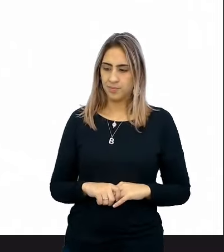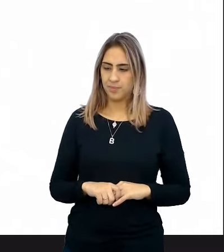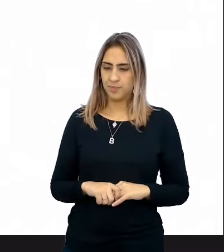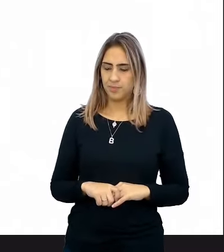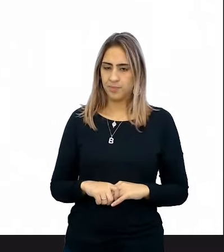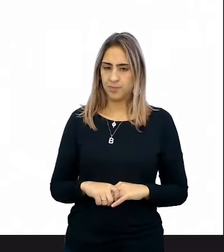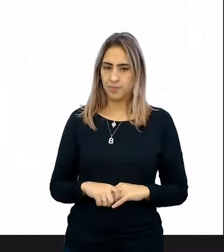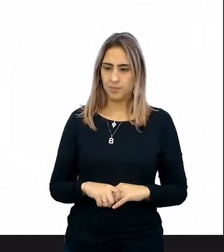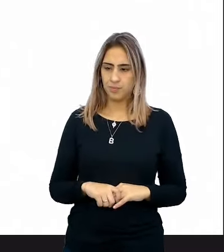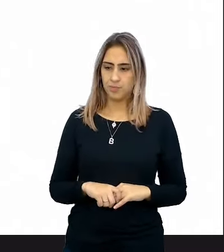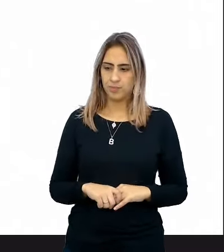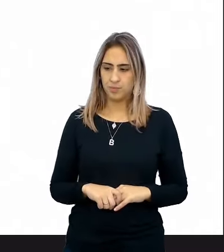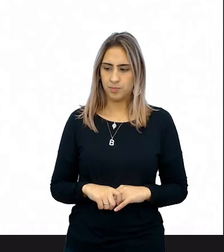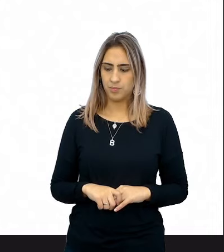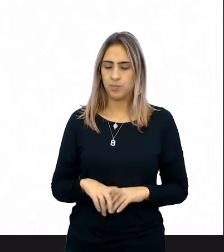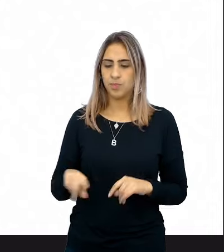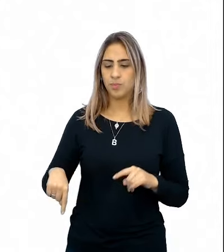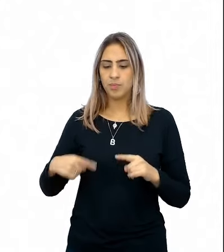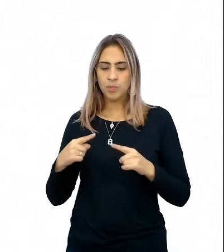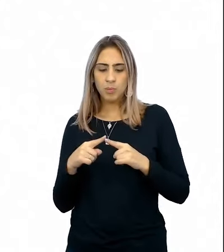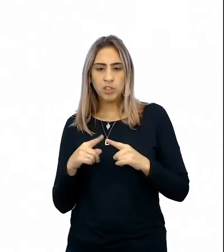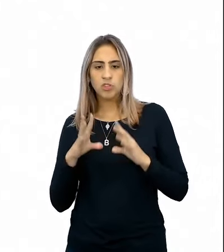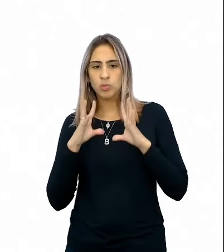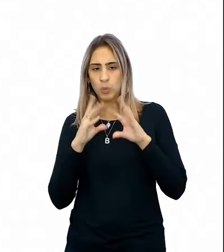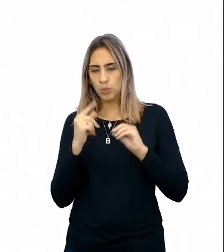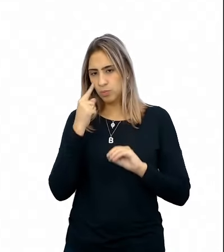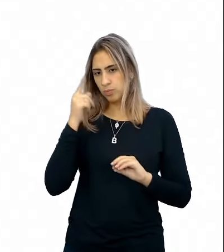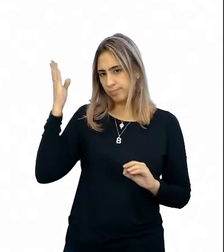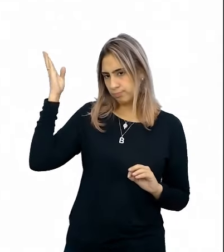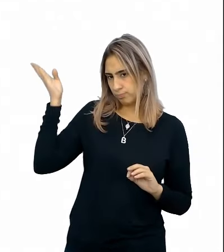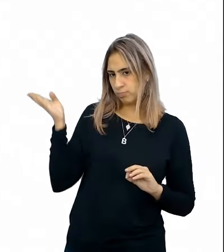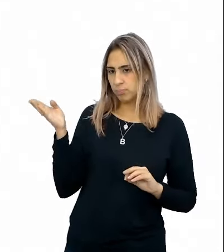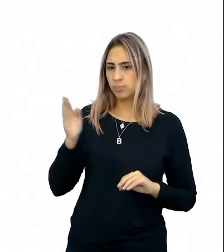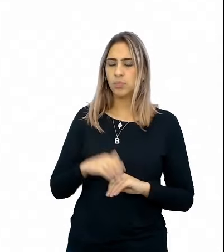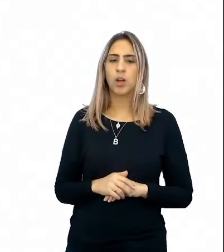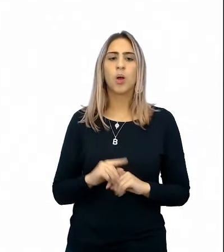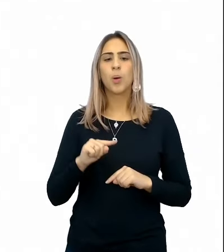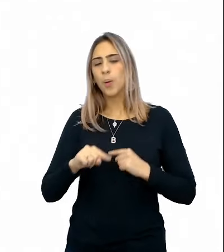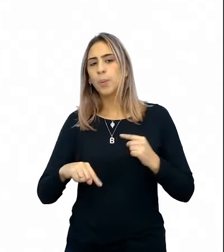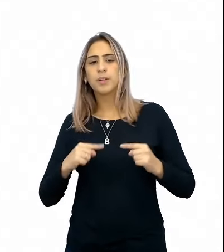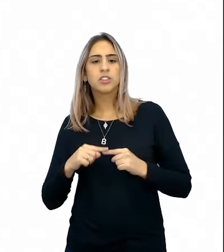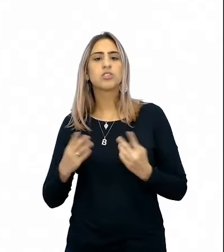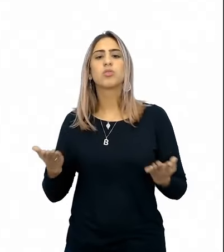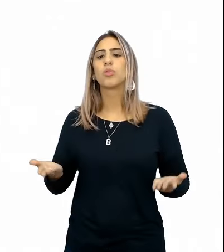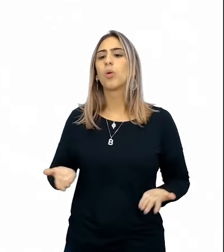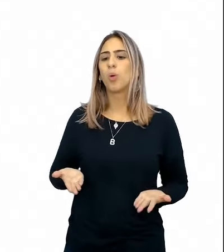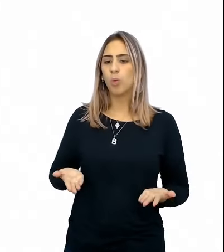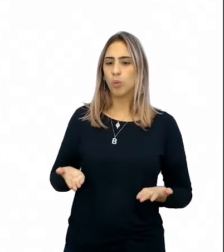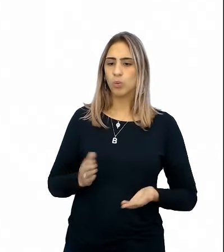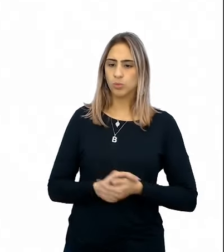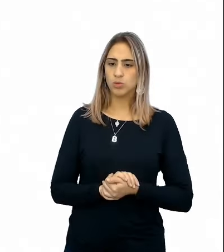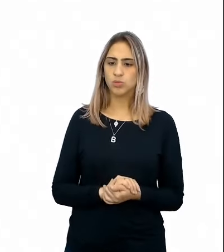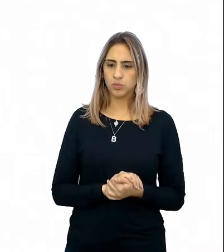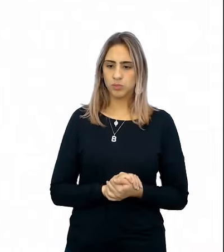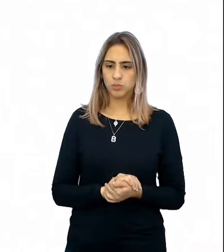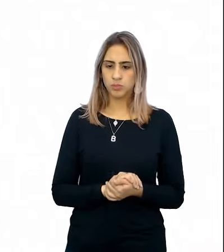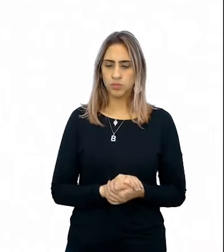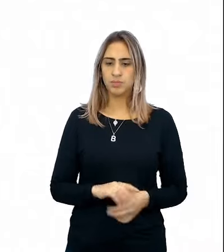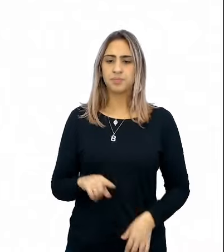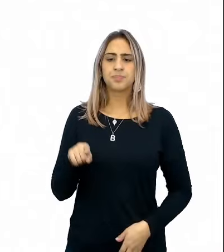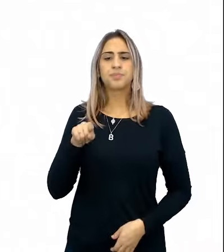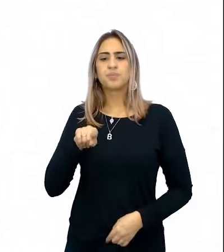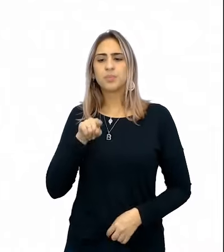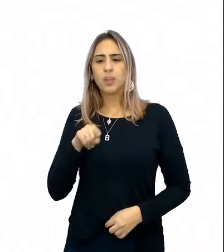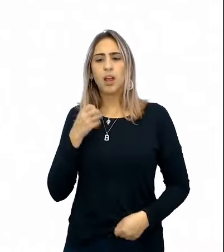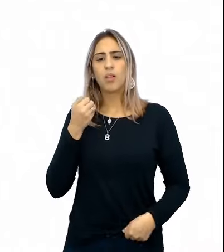Os objetivos, vamos a eles. Os objetivos de hoje é analisar